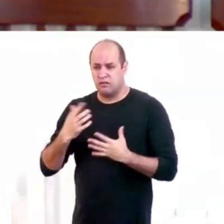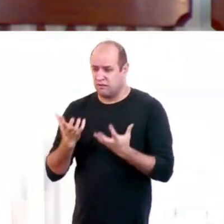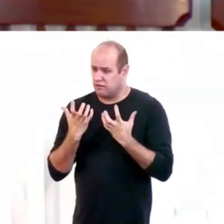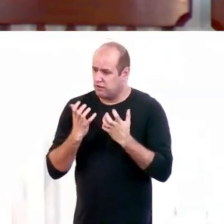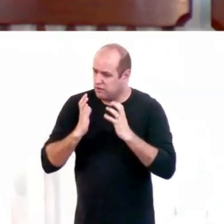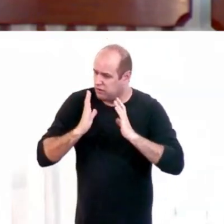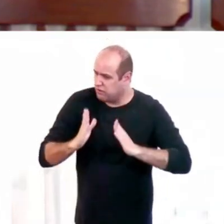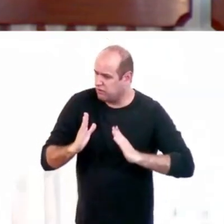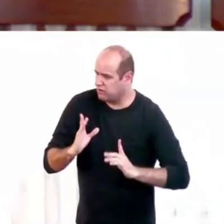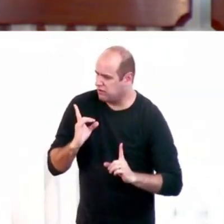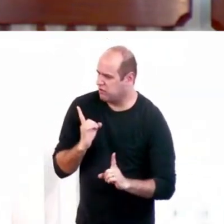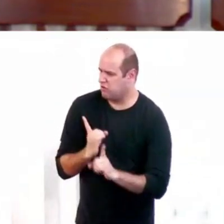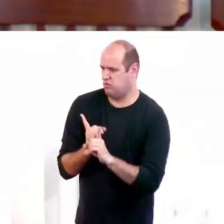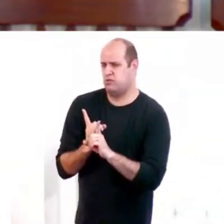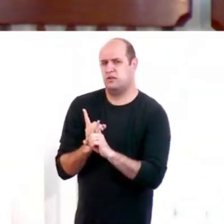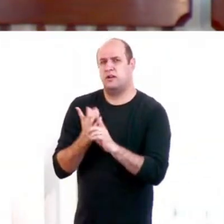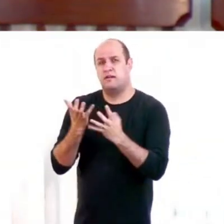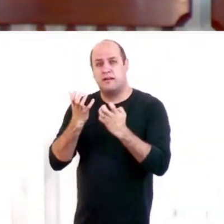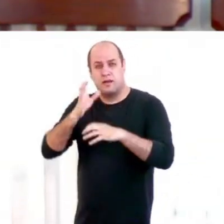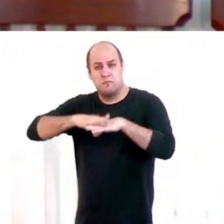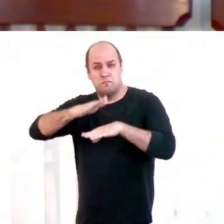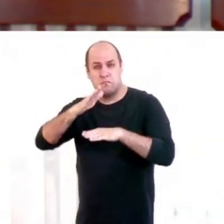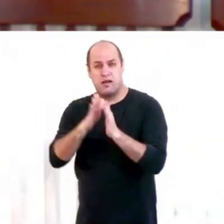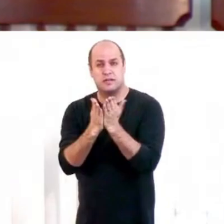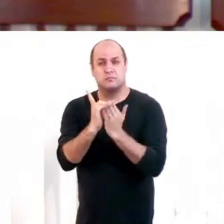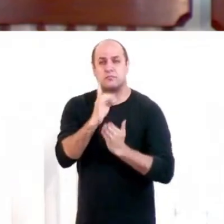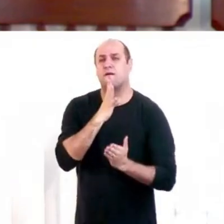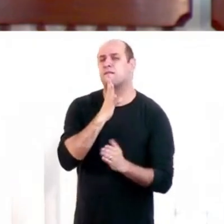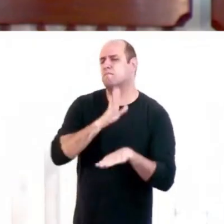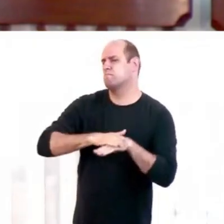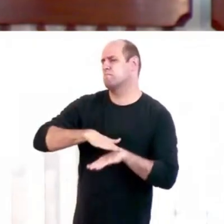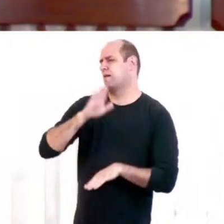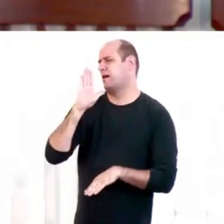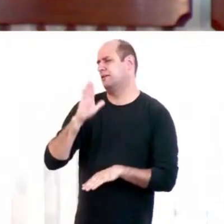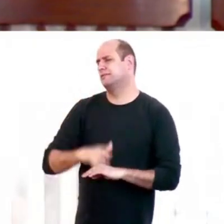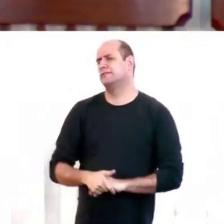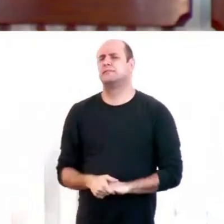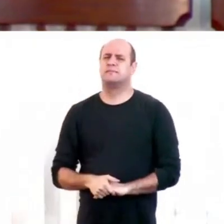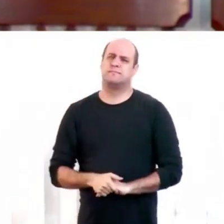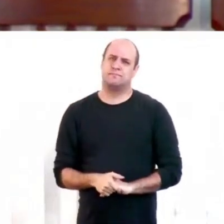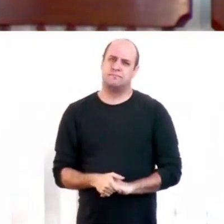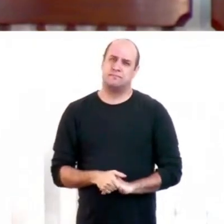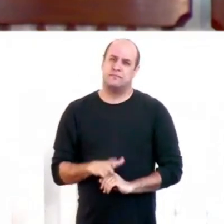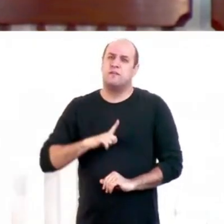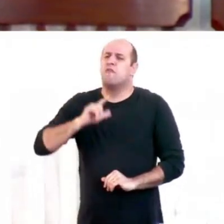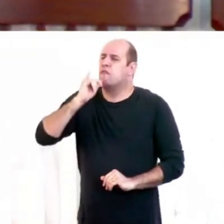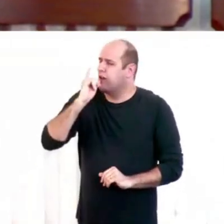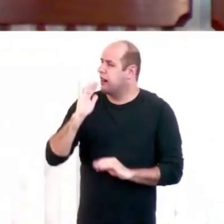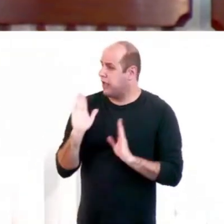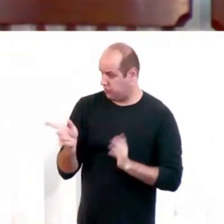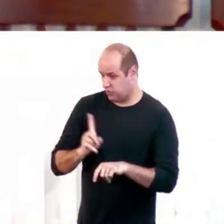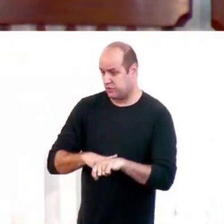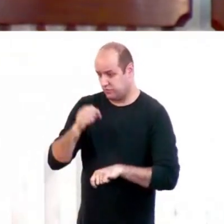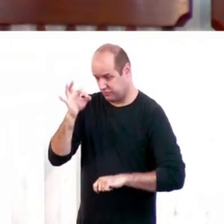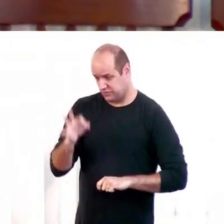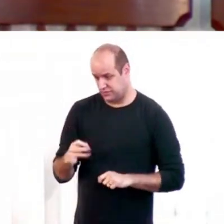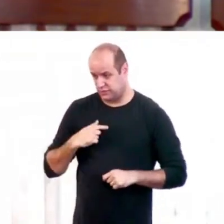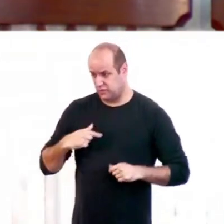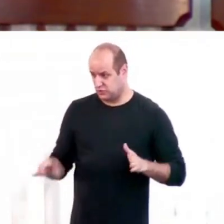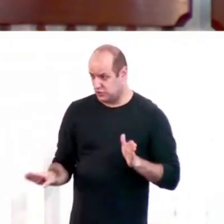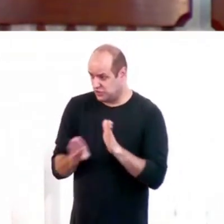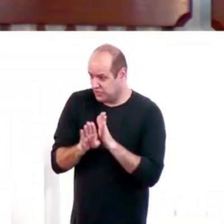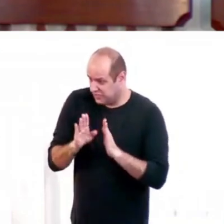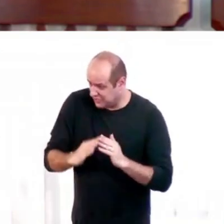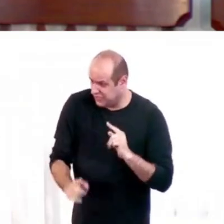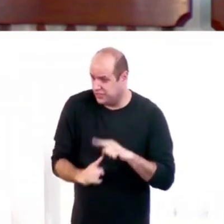te encontrar, que eu quero ouvir mais a respeito desse Deus e desse Jesus. E eu falei: está na hora certa, estou chegando na igreja, vamos